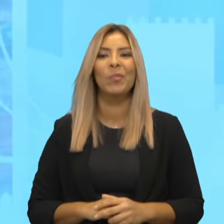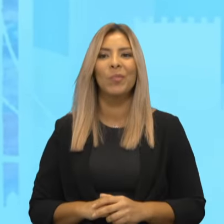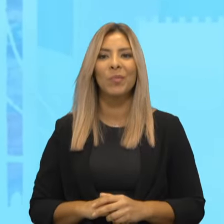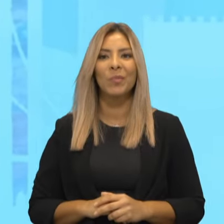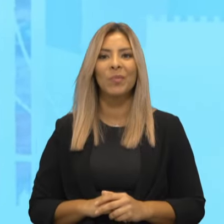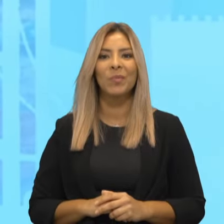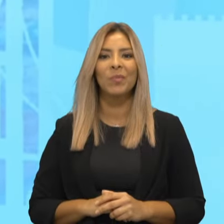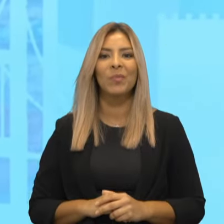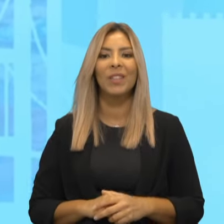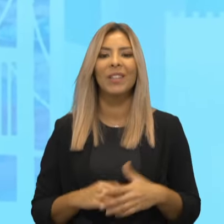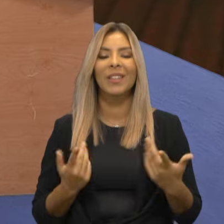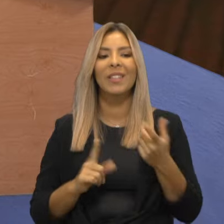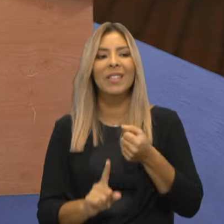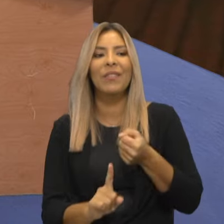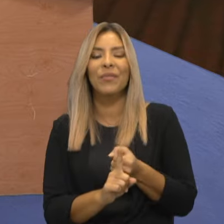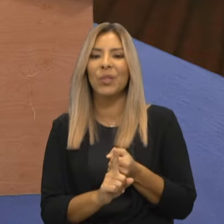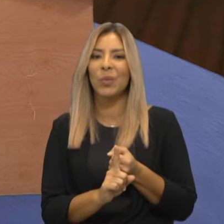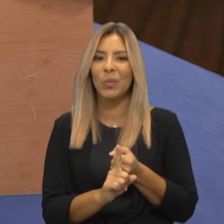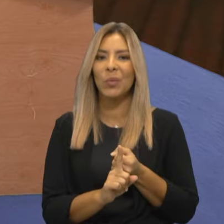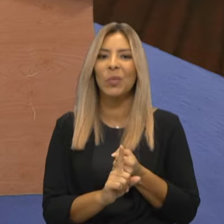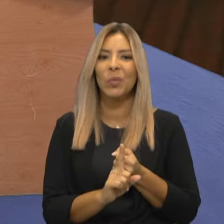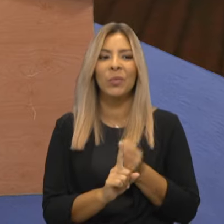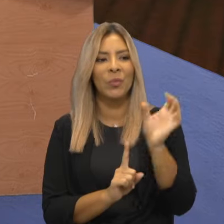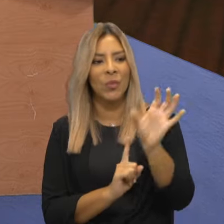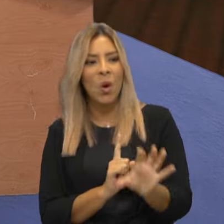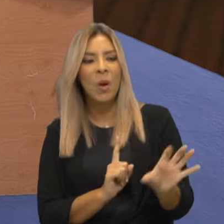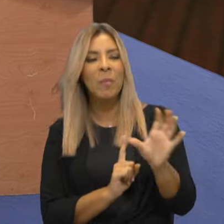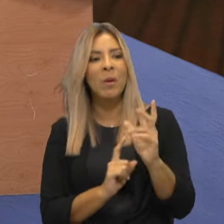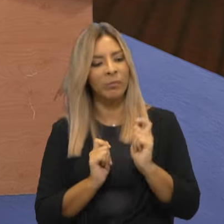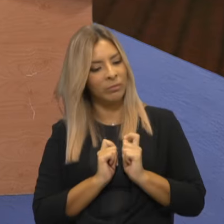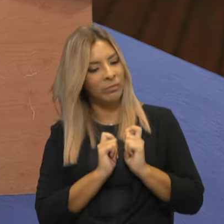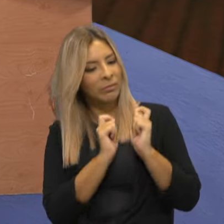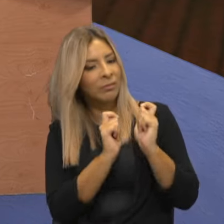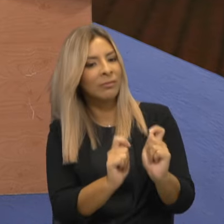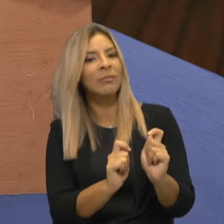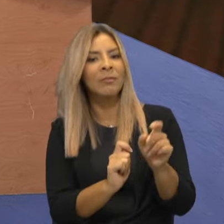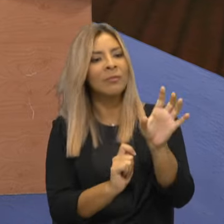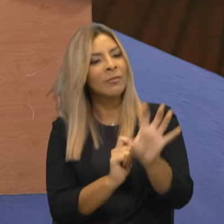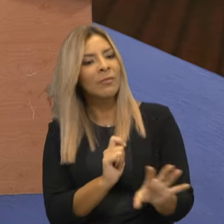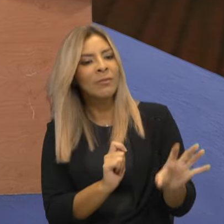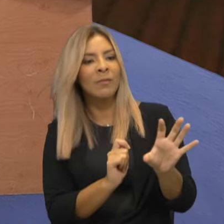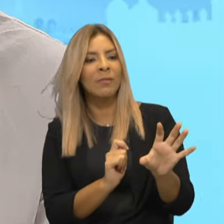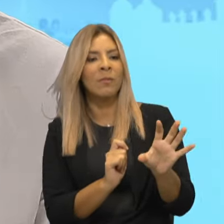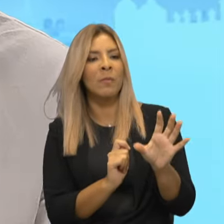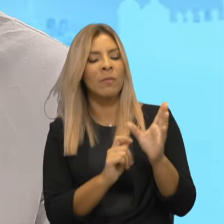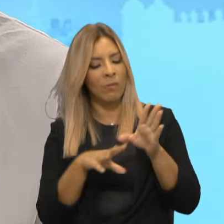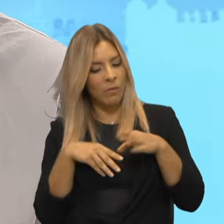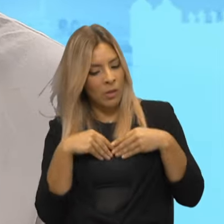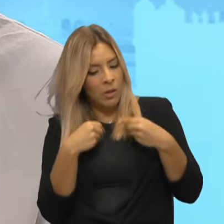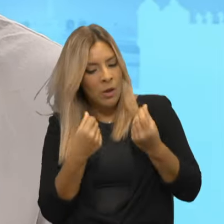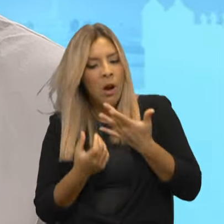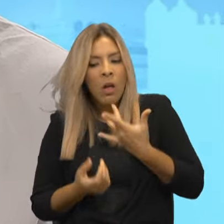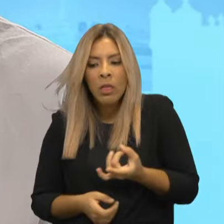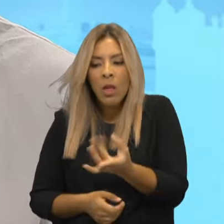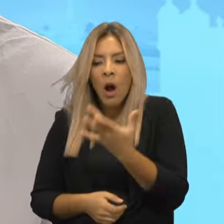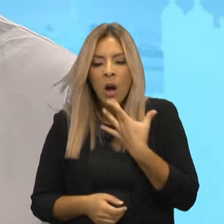que é este desafio da transmissão da fé, de ser veículo desta transmissão da fé para novas